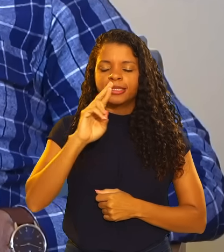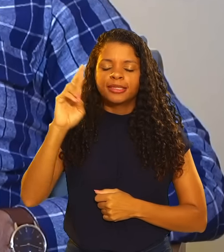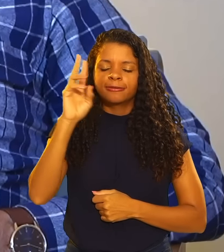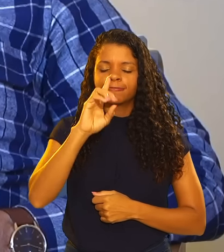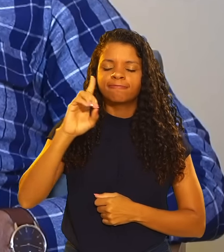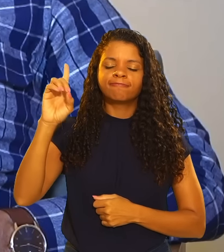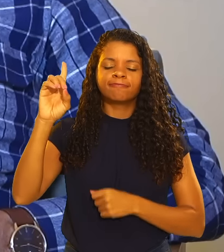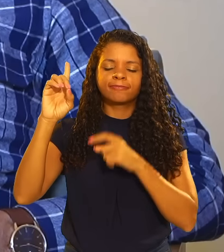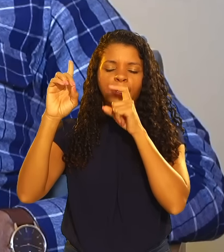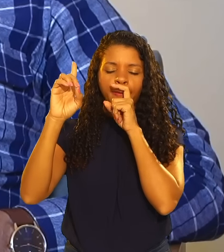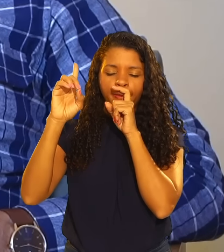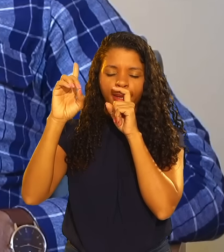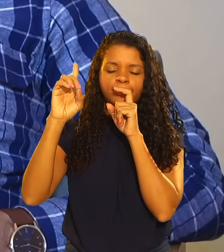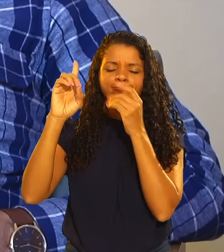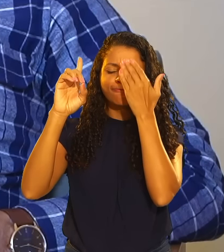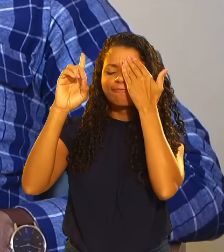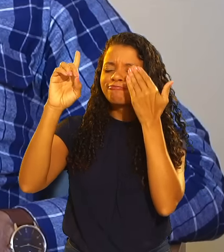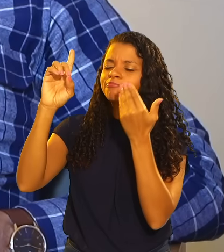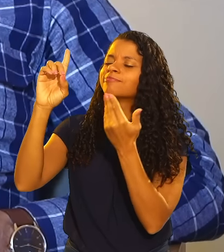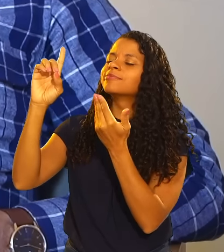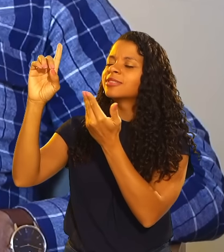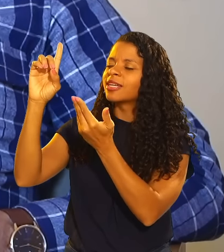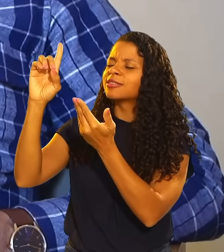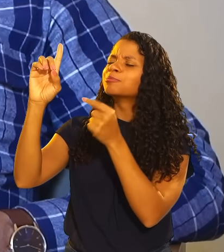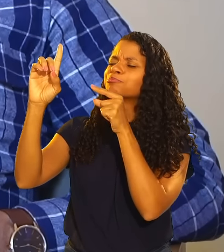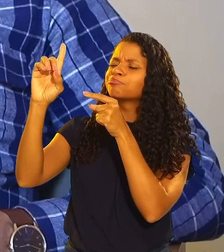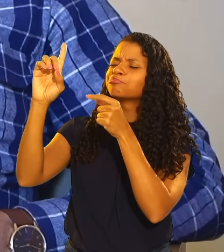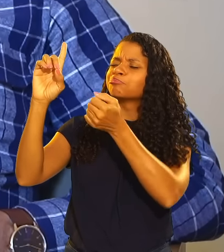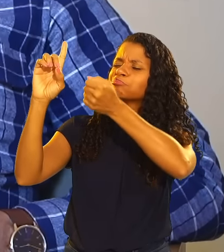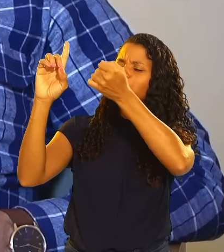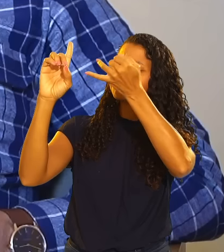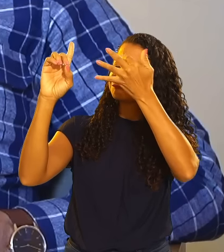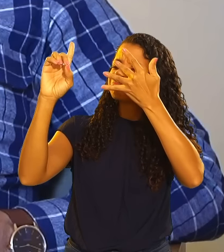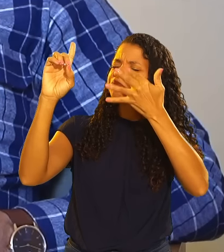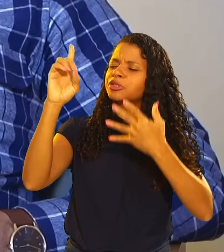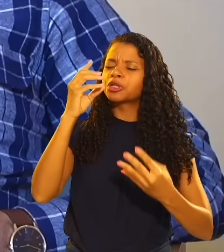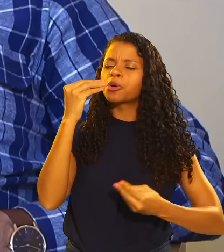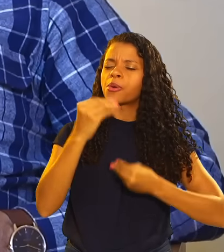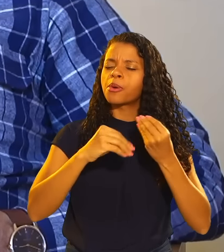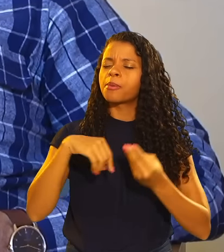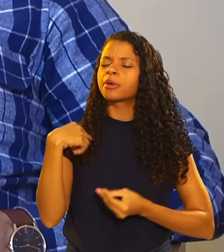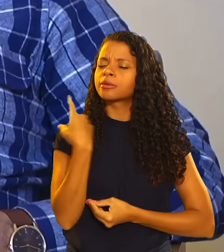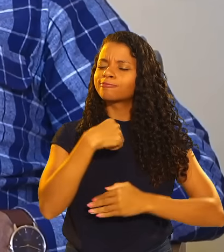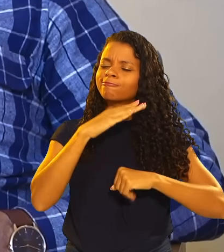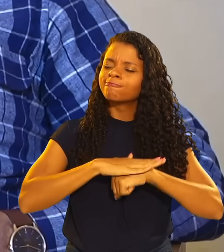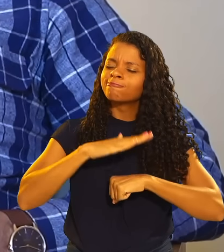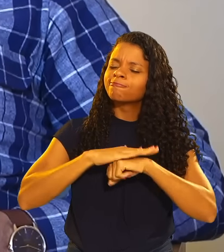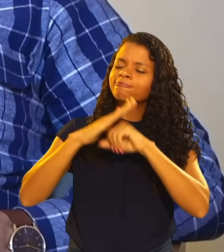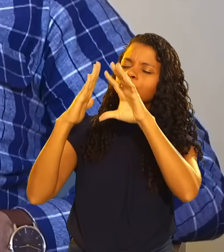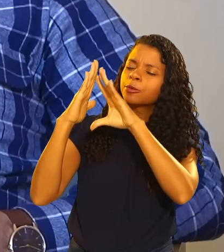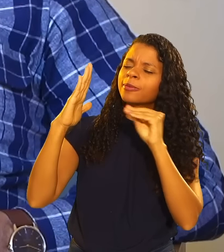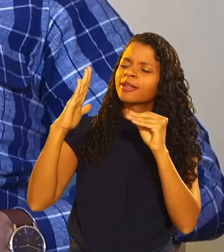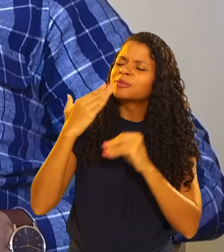porque o Senhor deixou muitos exemplos, Pai, para nós, e pedimos já que o Senhor nos dê força, Senhor Deus, para seguir o seu